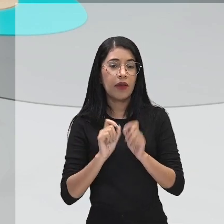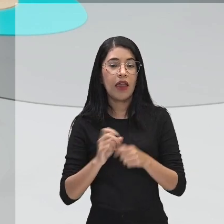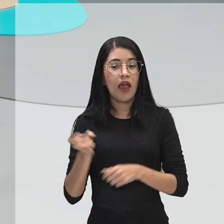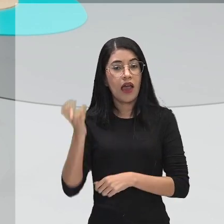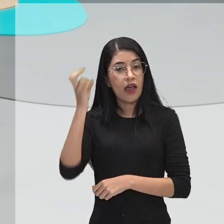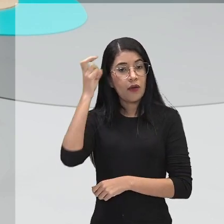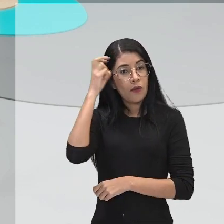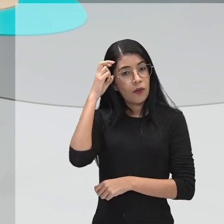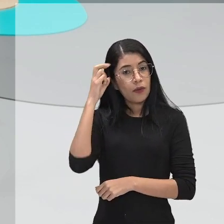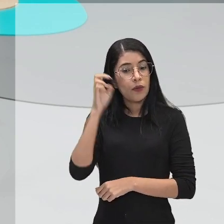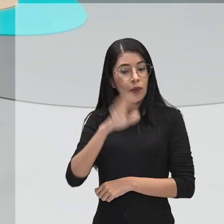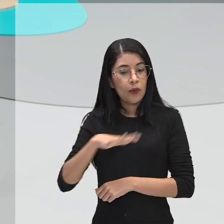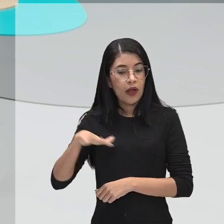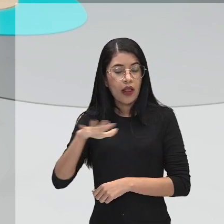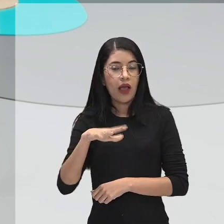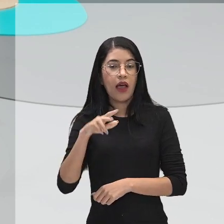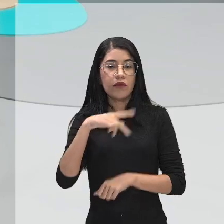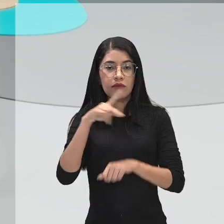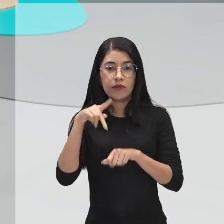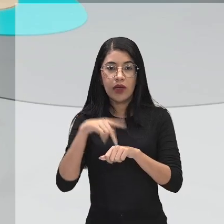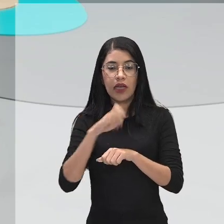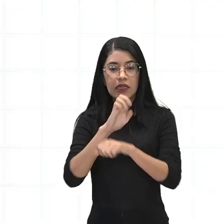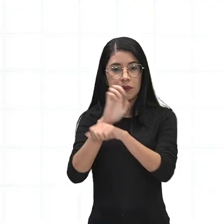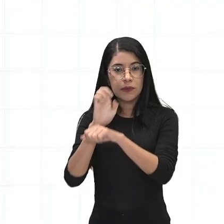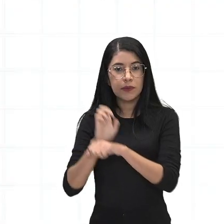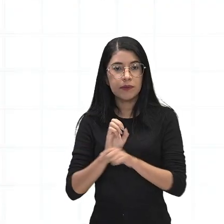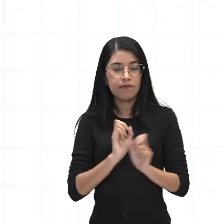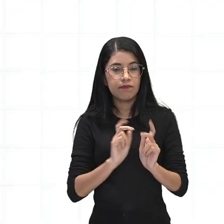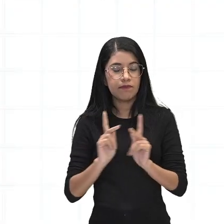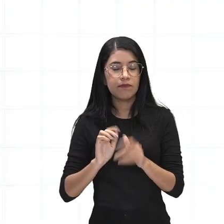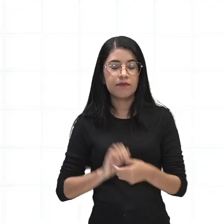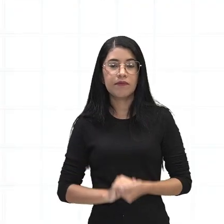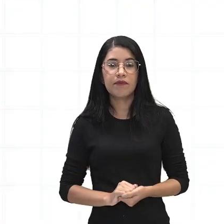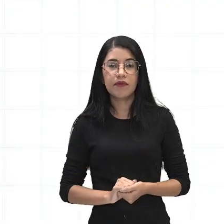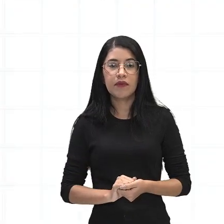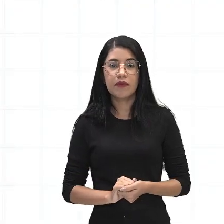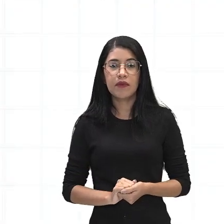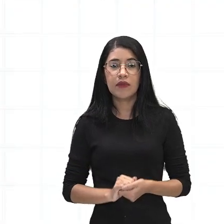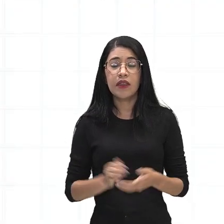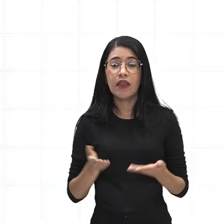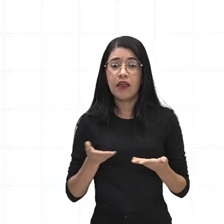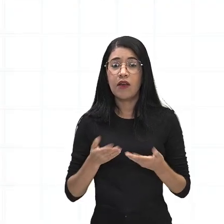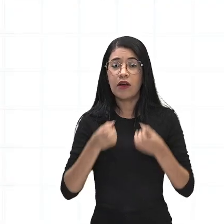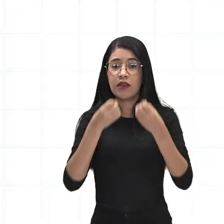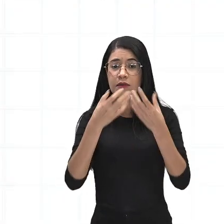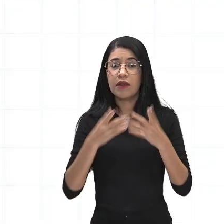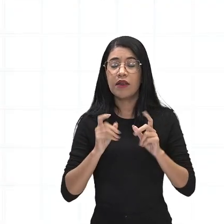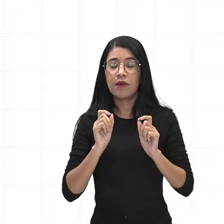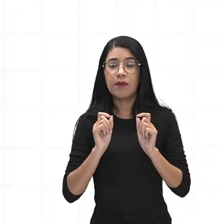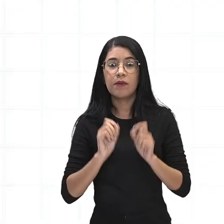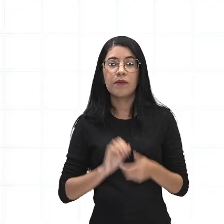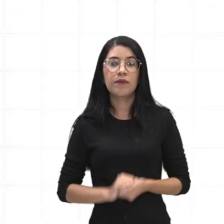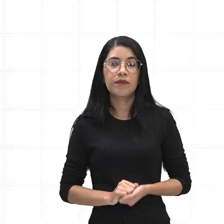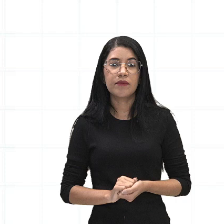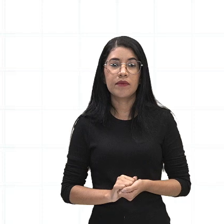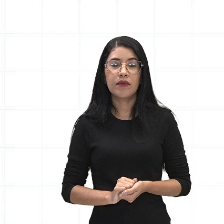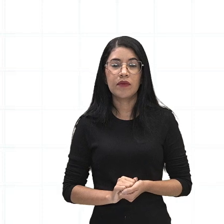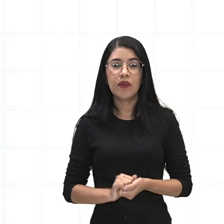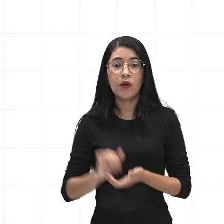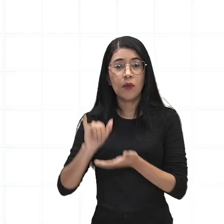cultura, aquele país, aquele estado, certo? E aí vamos falar agora de quê?